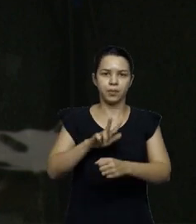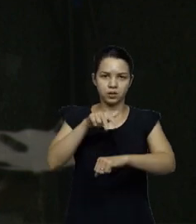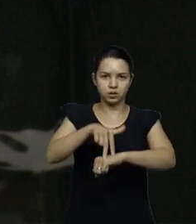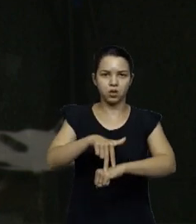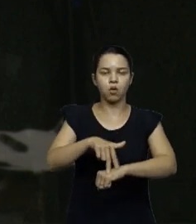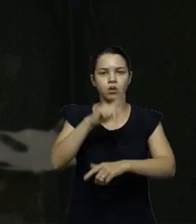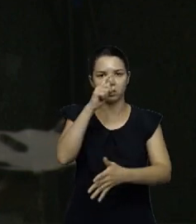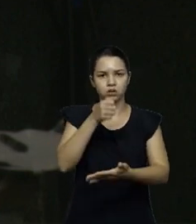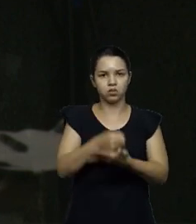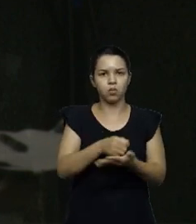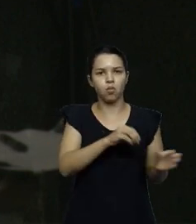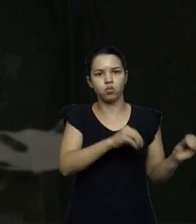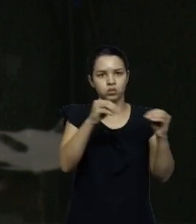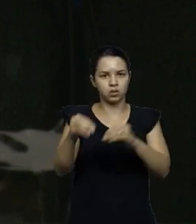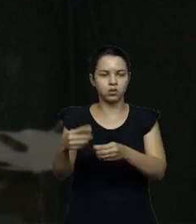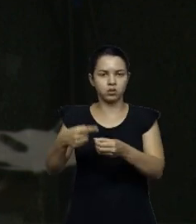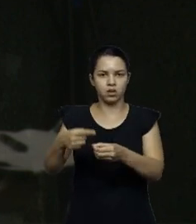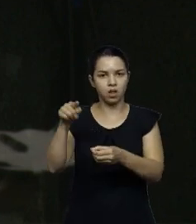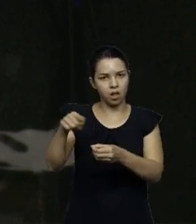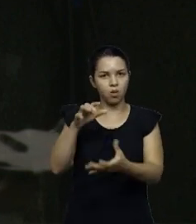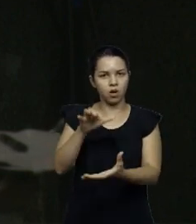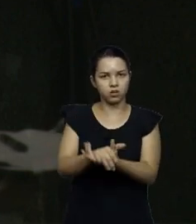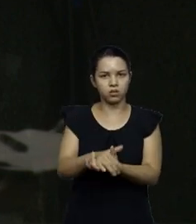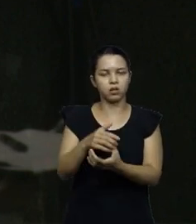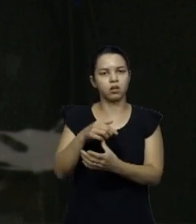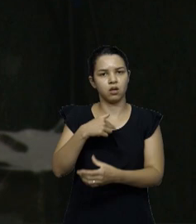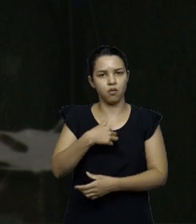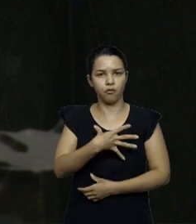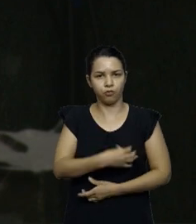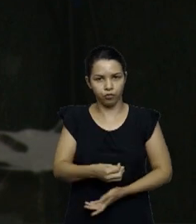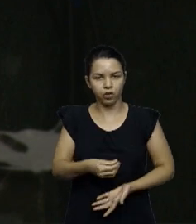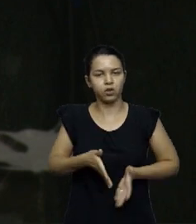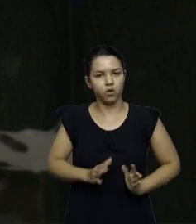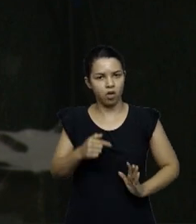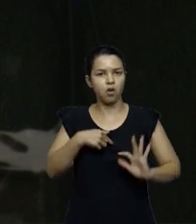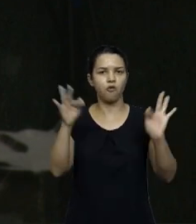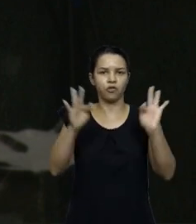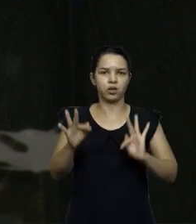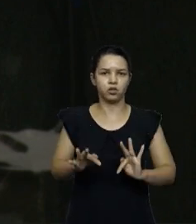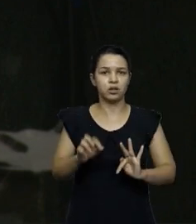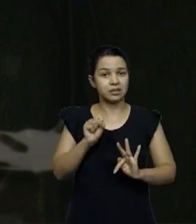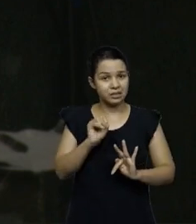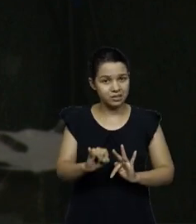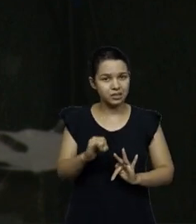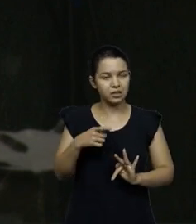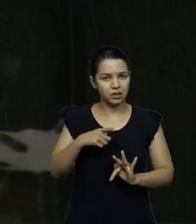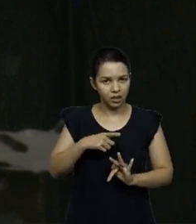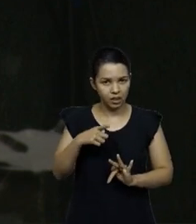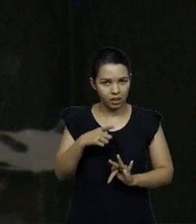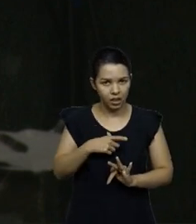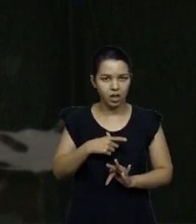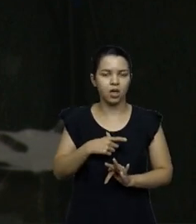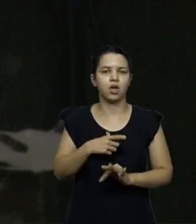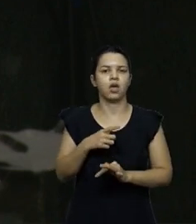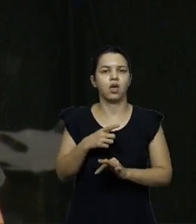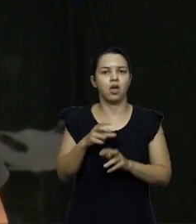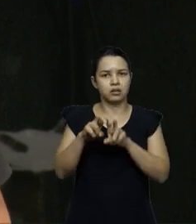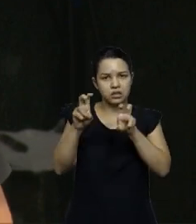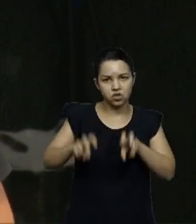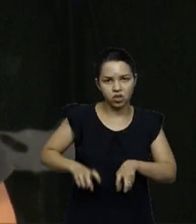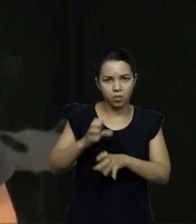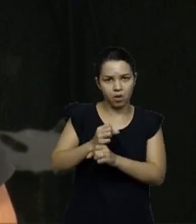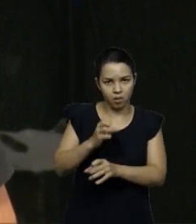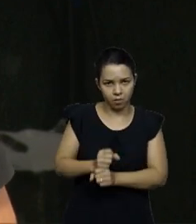lá me casei tive uma filha estou muito feliz se tal algoritmo existisse na época nada disso teria acontecido